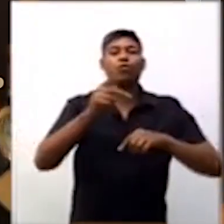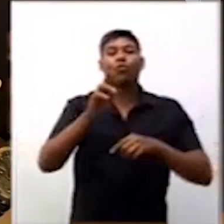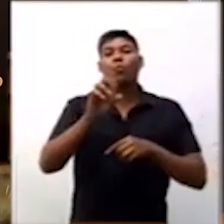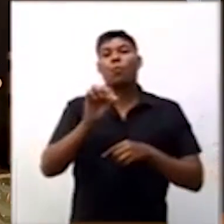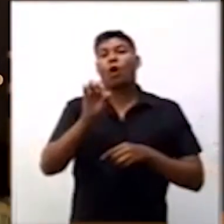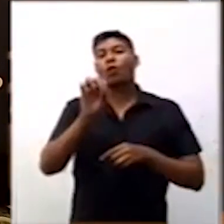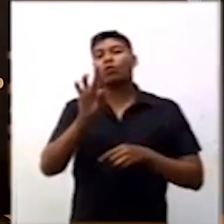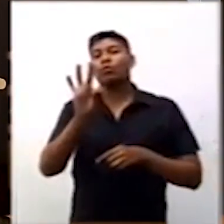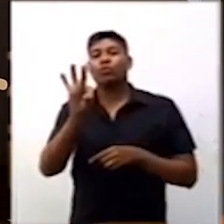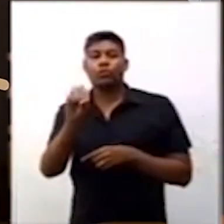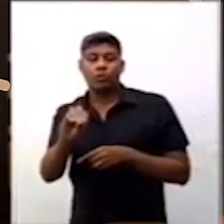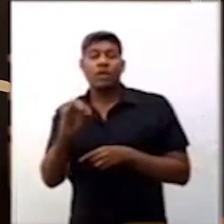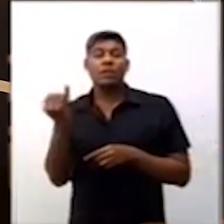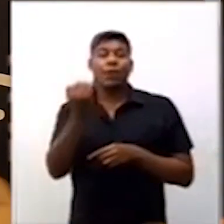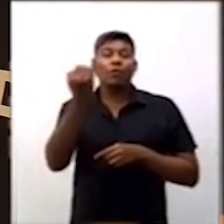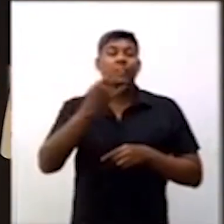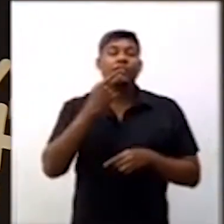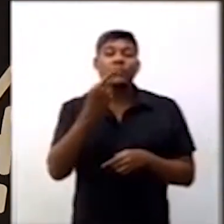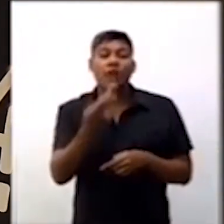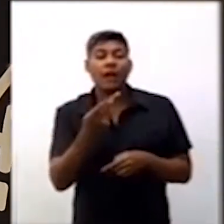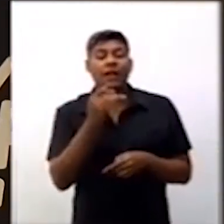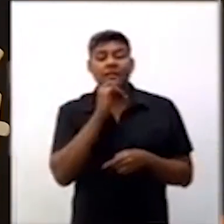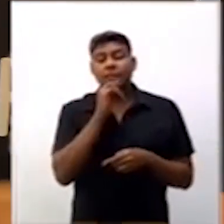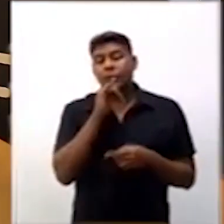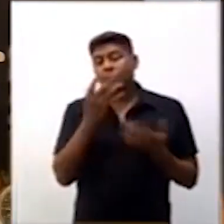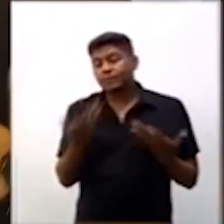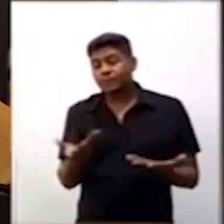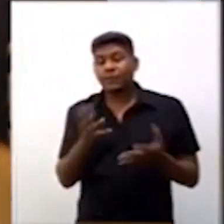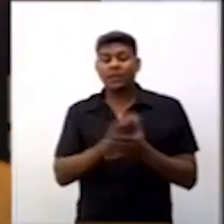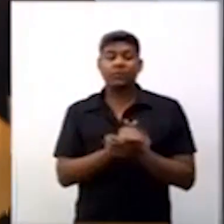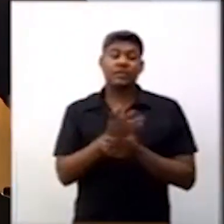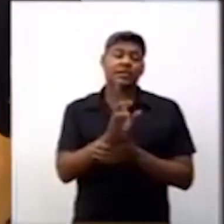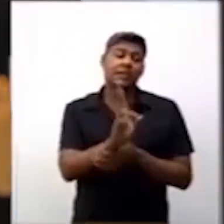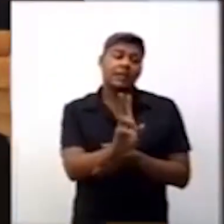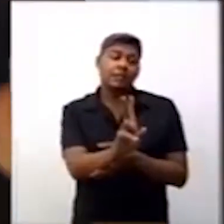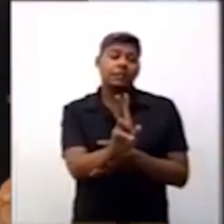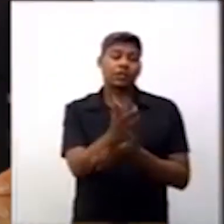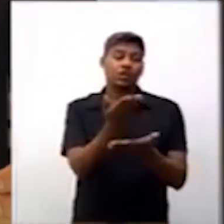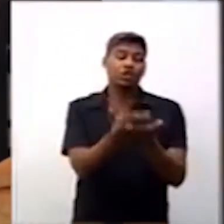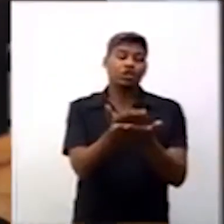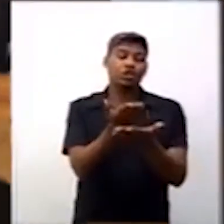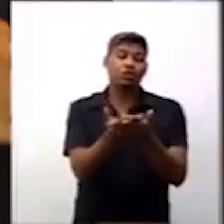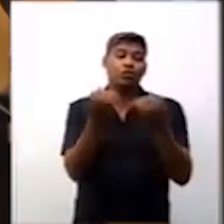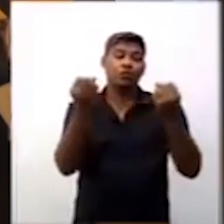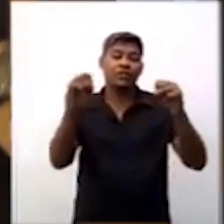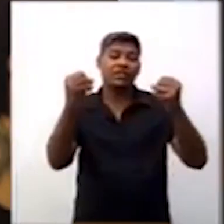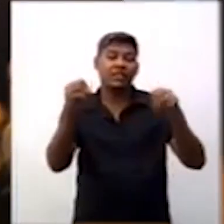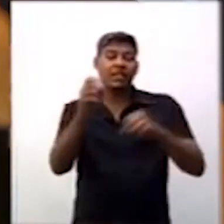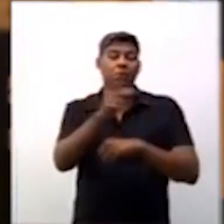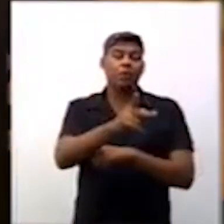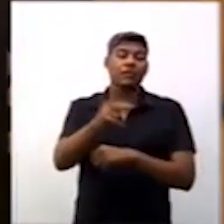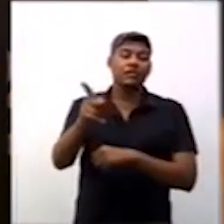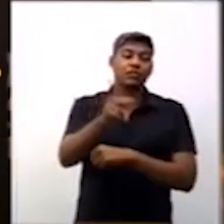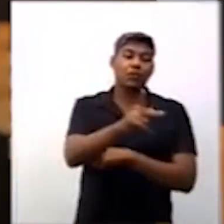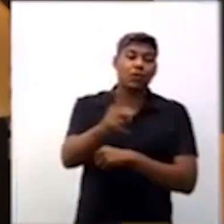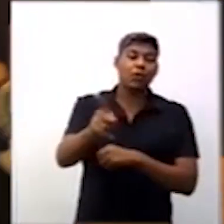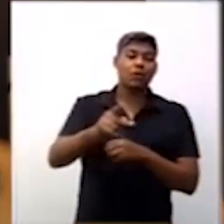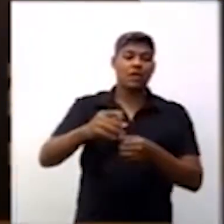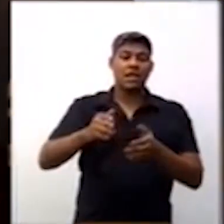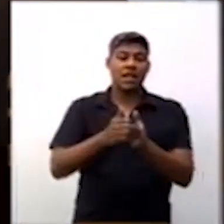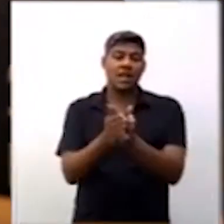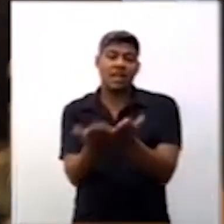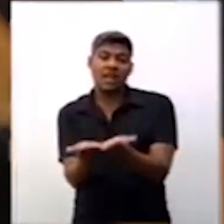coisa importante que não se pode deixar de falar. Mas, Idelfrânio, toda vez que eu estudo física, os professores, os livros,